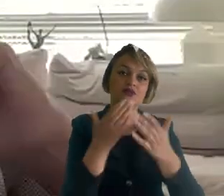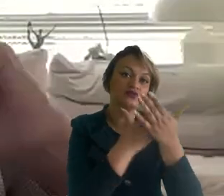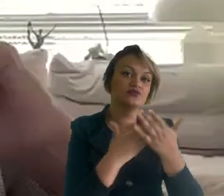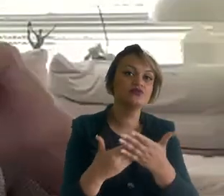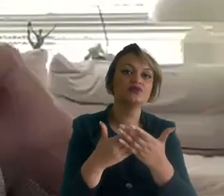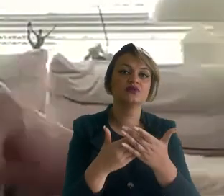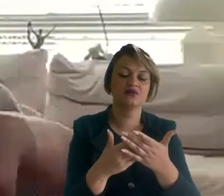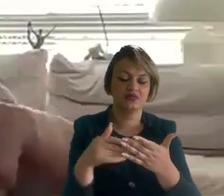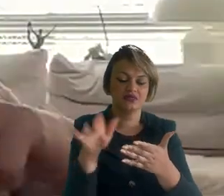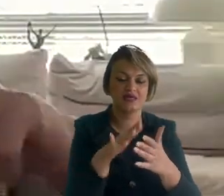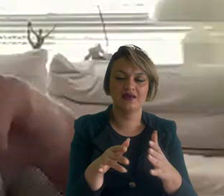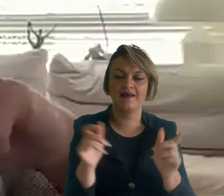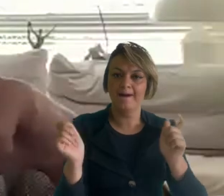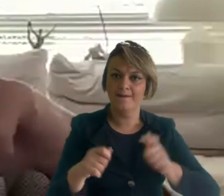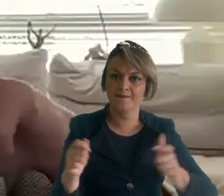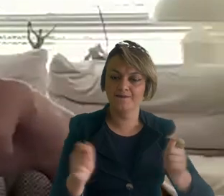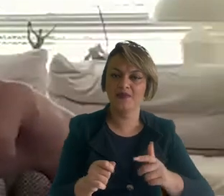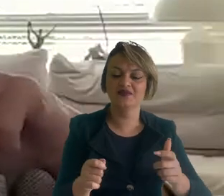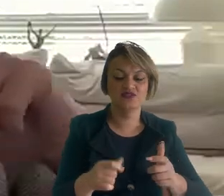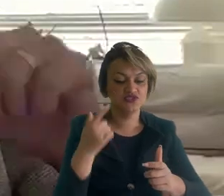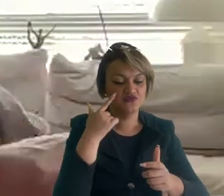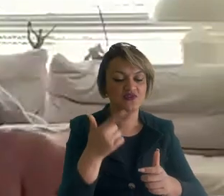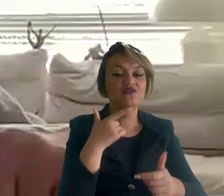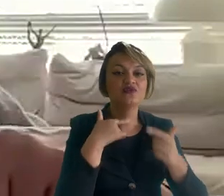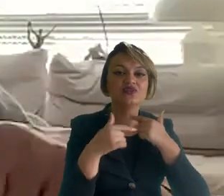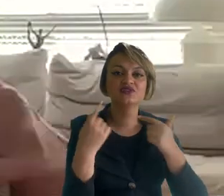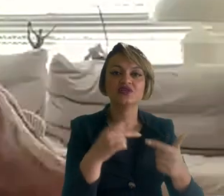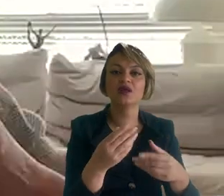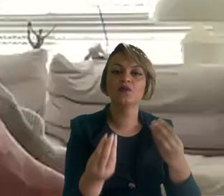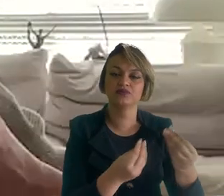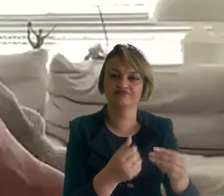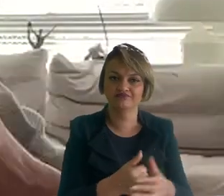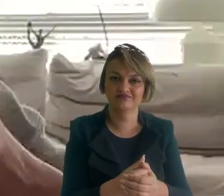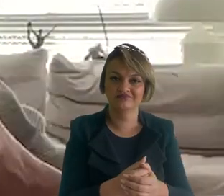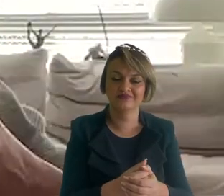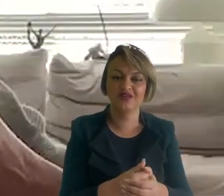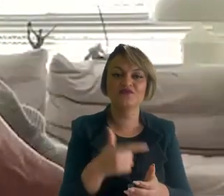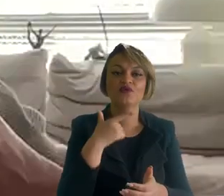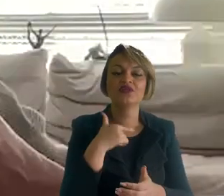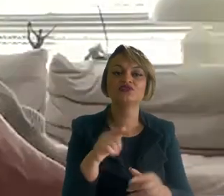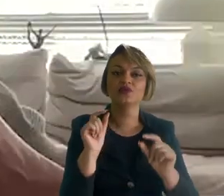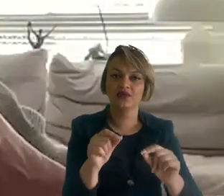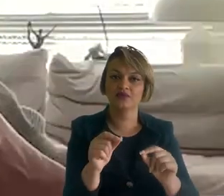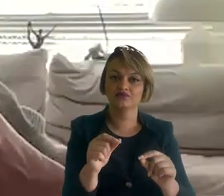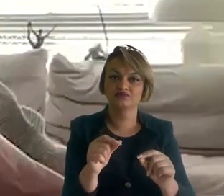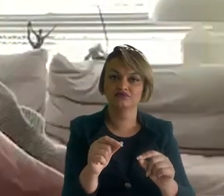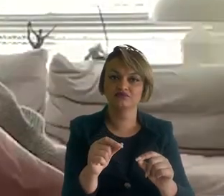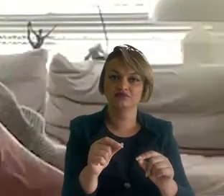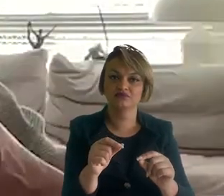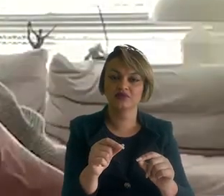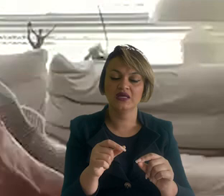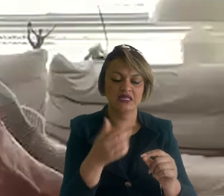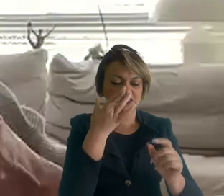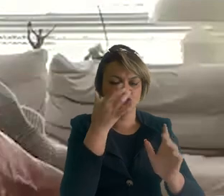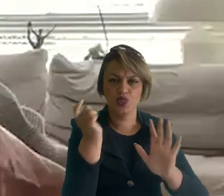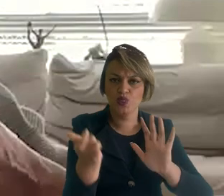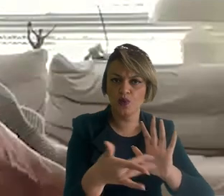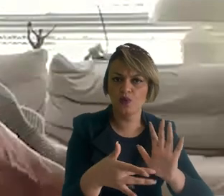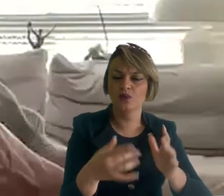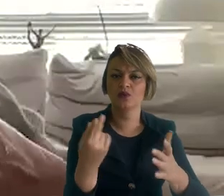agente capaz Nós estudamos a vontade do agente capaz porque se a vontade foi maculada por dolo